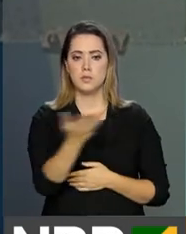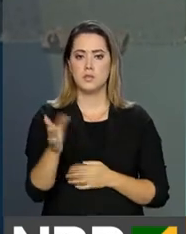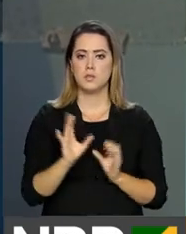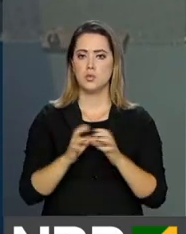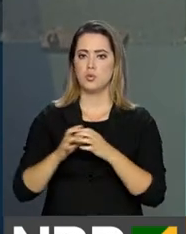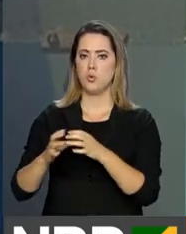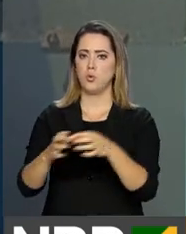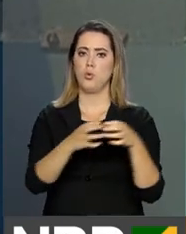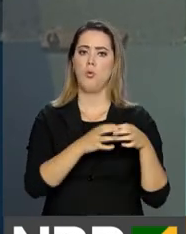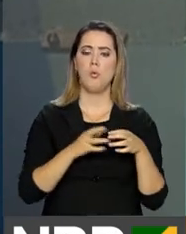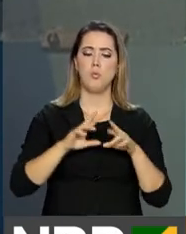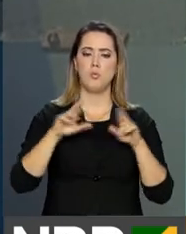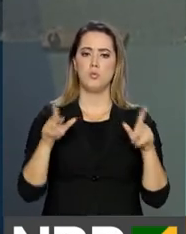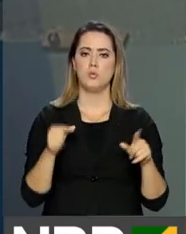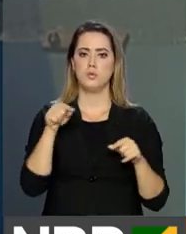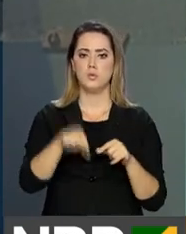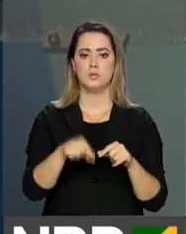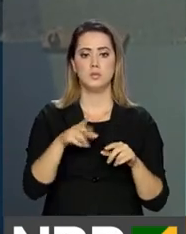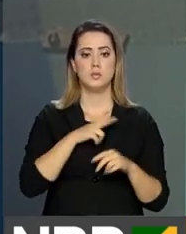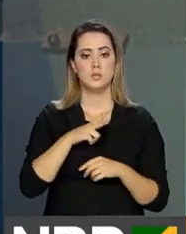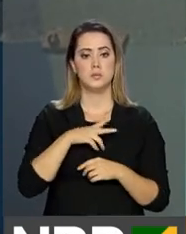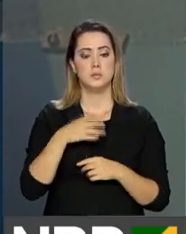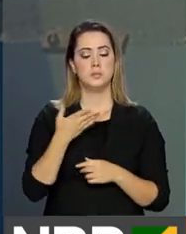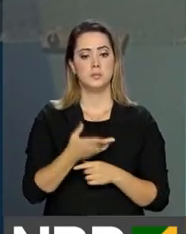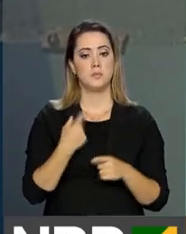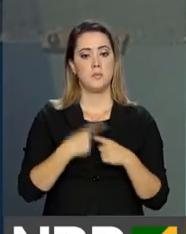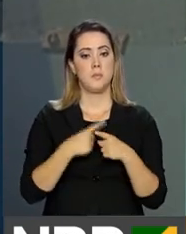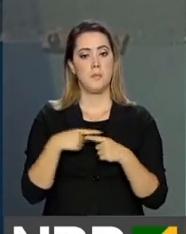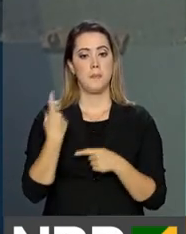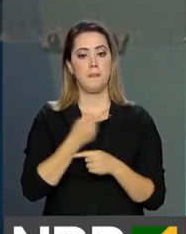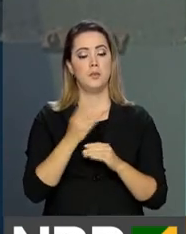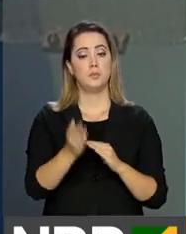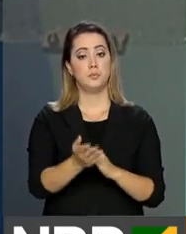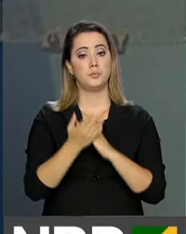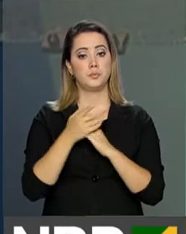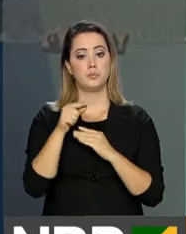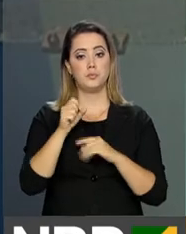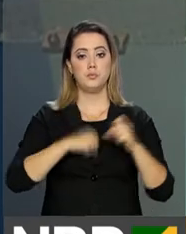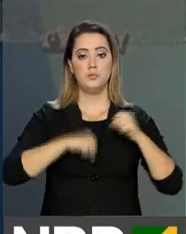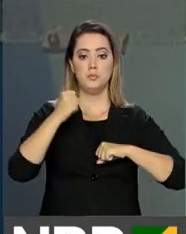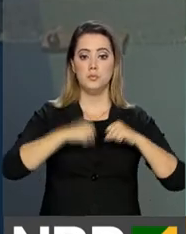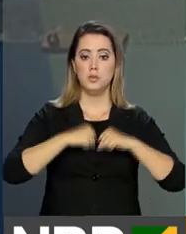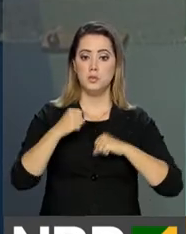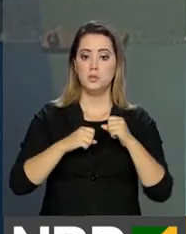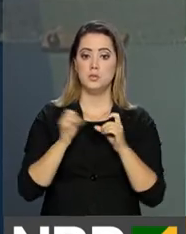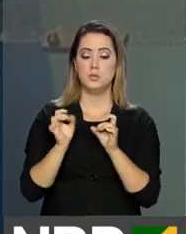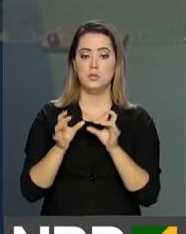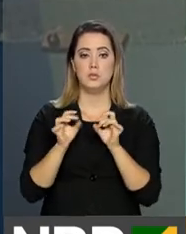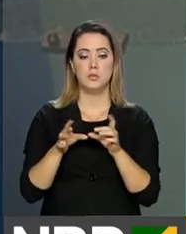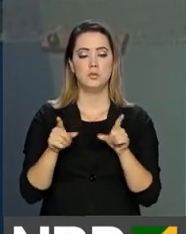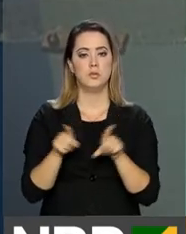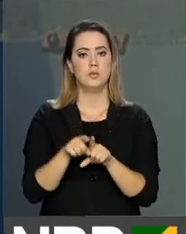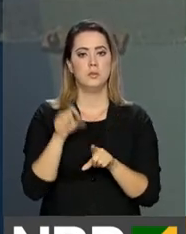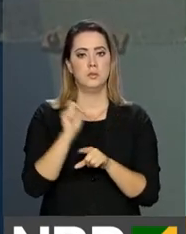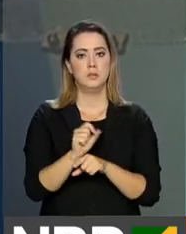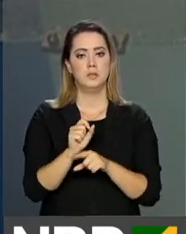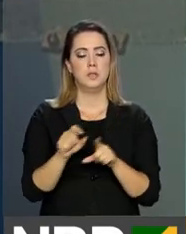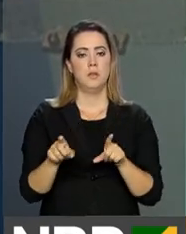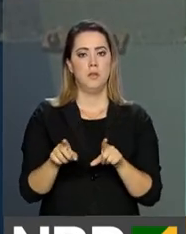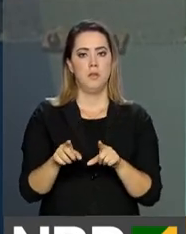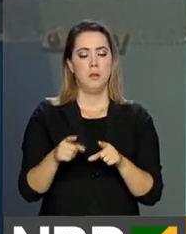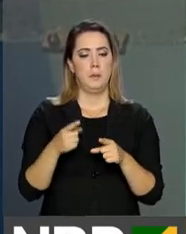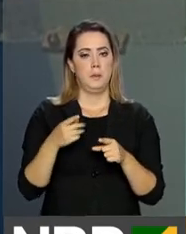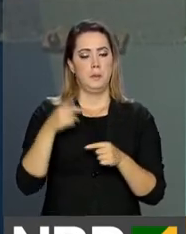e particularmente aqui, porque nós temos apoiado os exportadores brasileiros